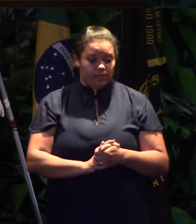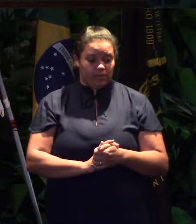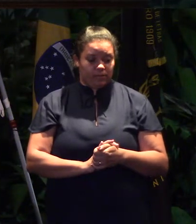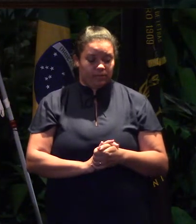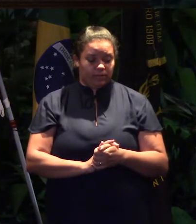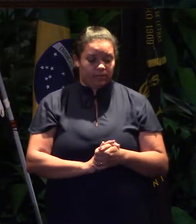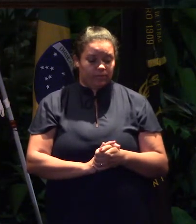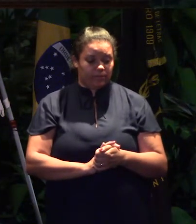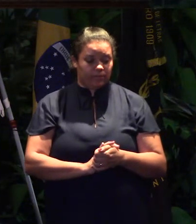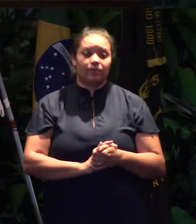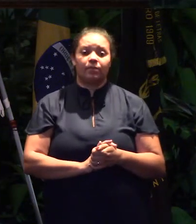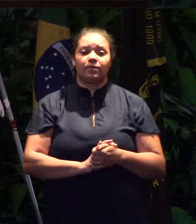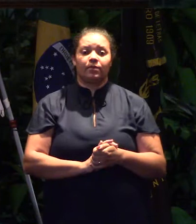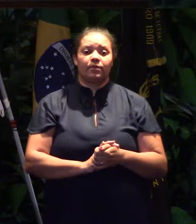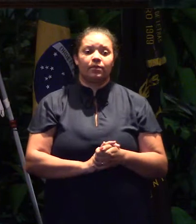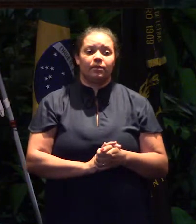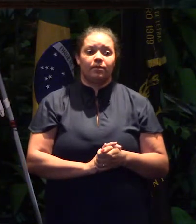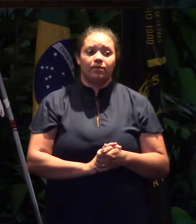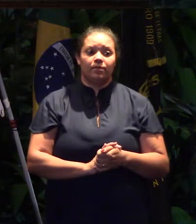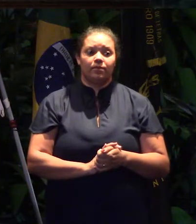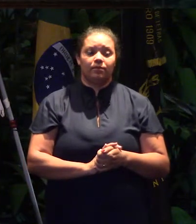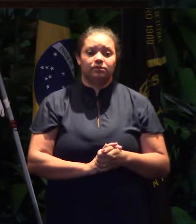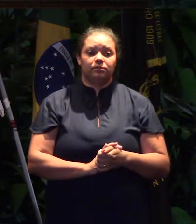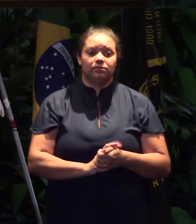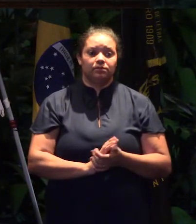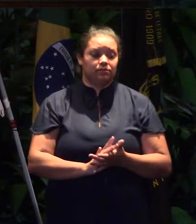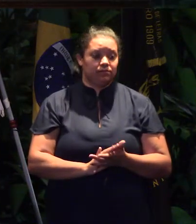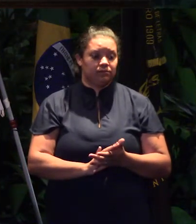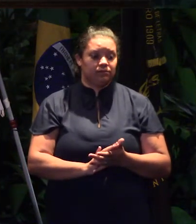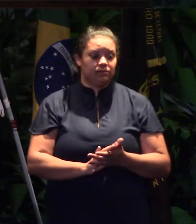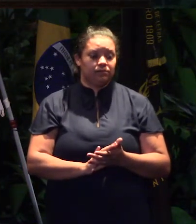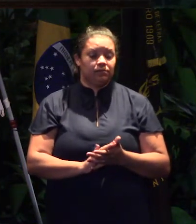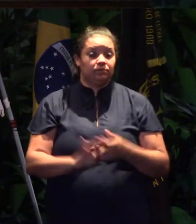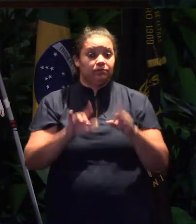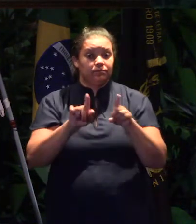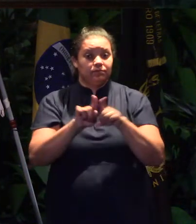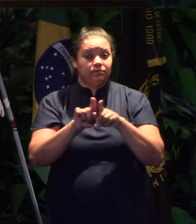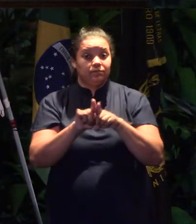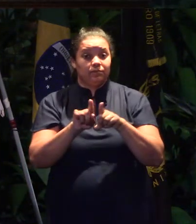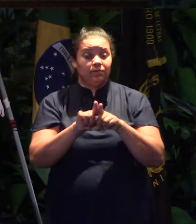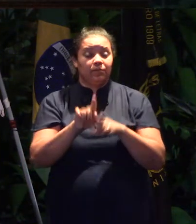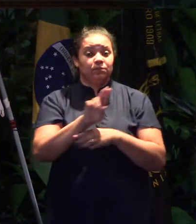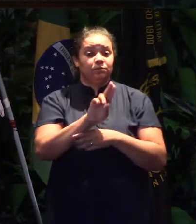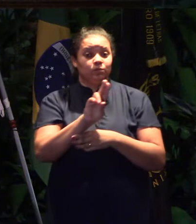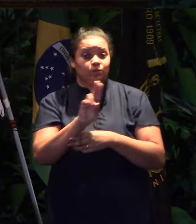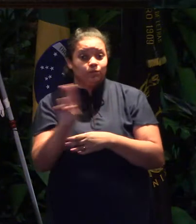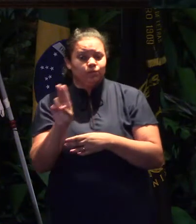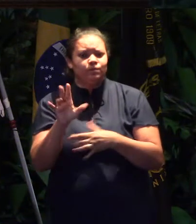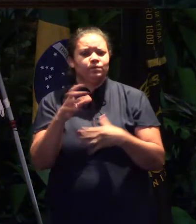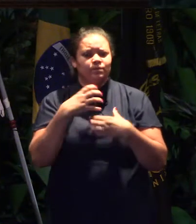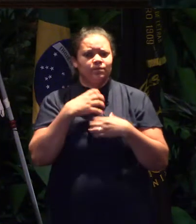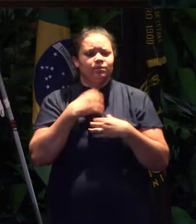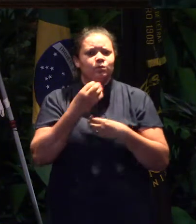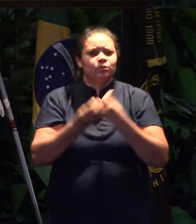Teve também os seus enormes, enfim, toda essa tecnologia, né, teve também os seus enormes efeitos sobre os hábitos